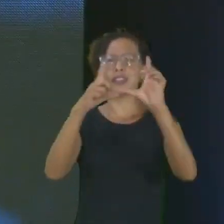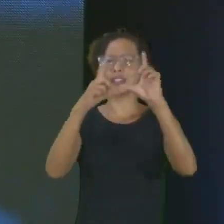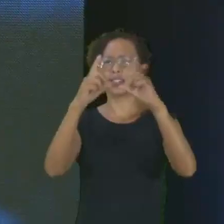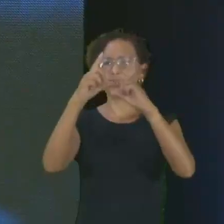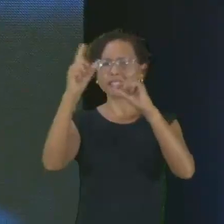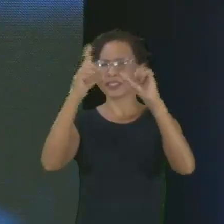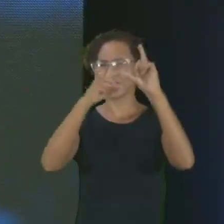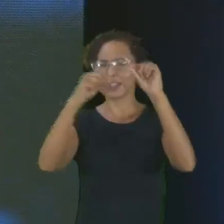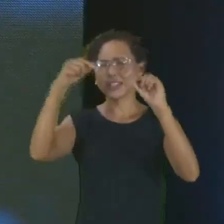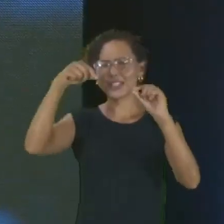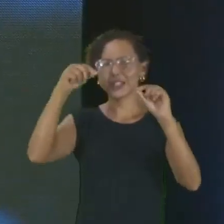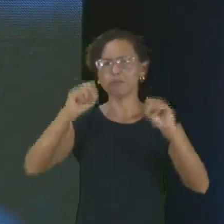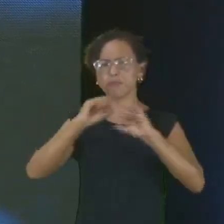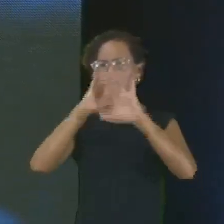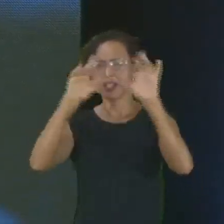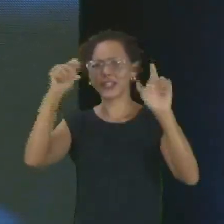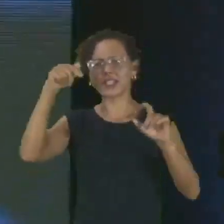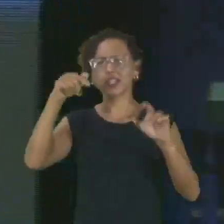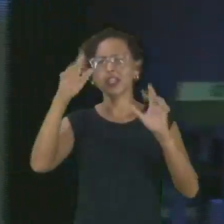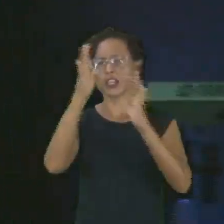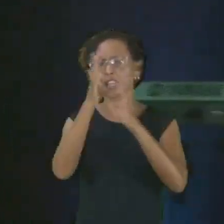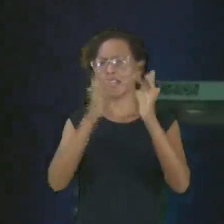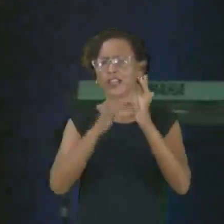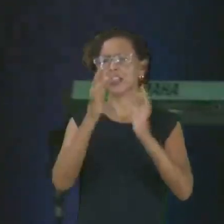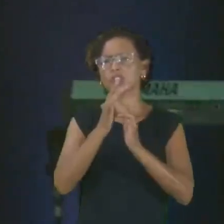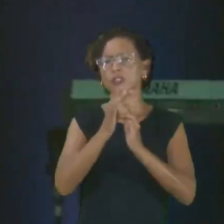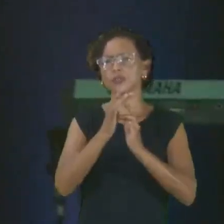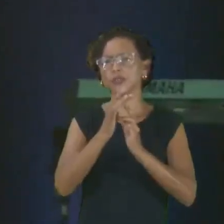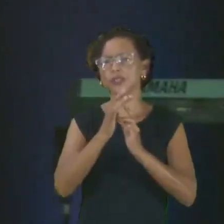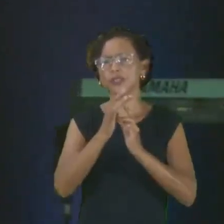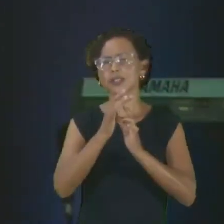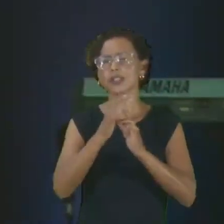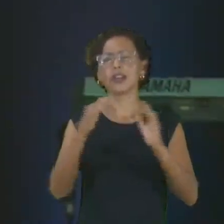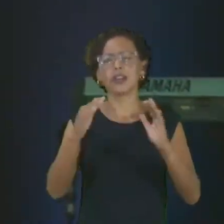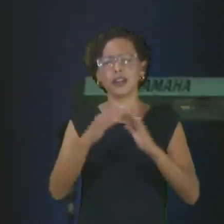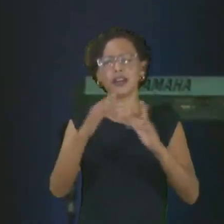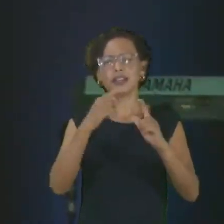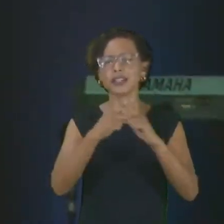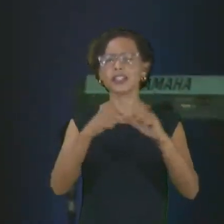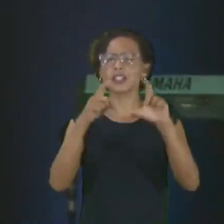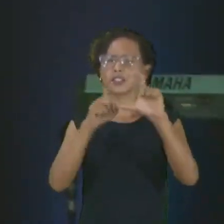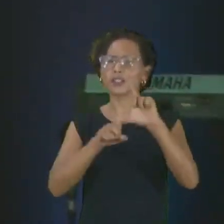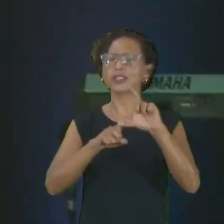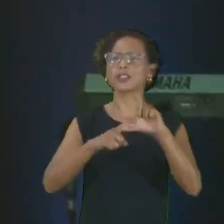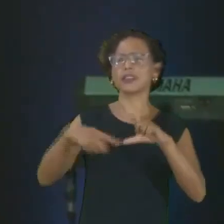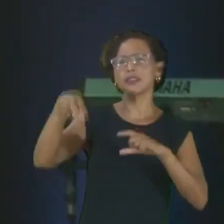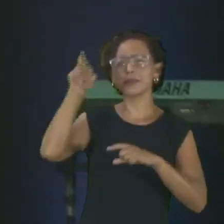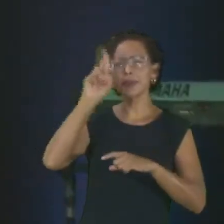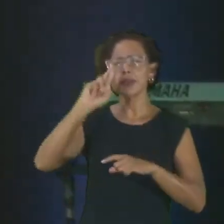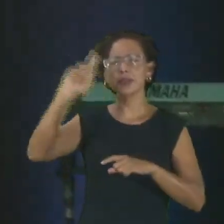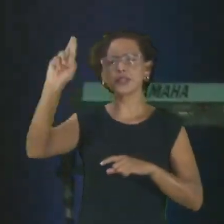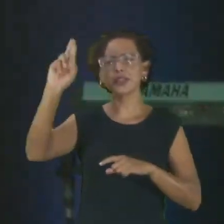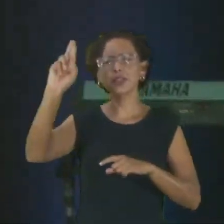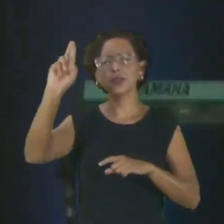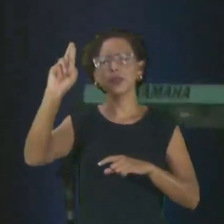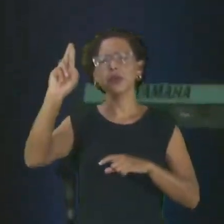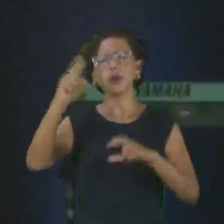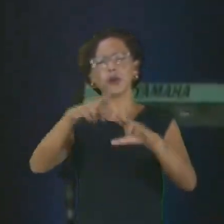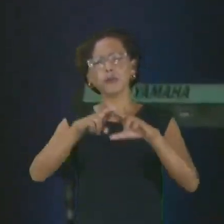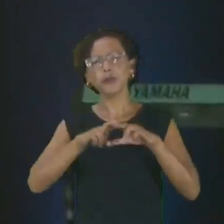Jesus. A igreja é sustentada pelo Senhor. Por isso os imperadores romanos não conseguiram